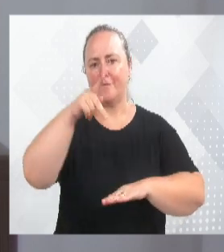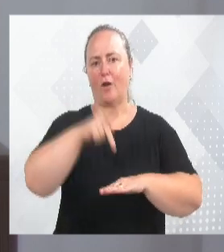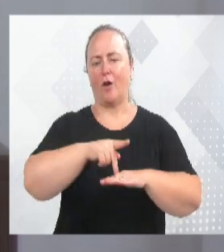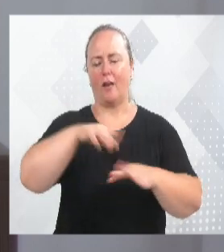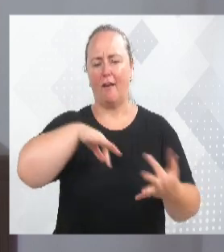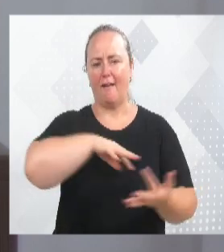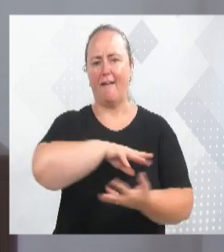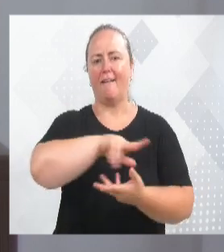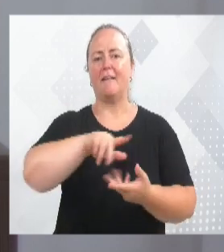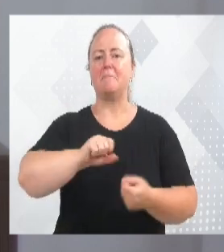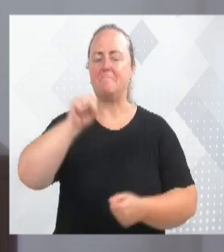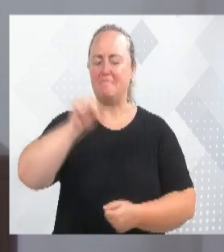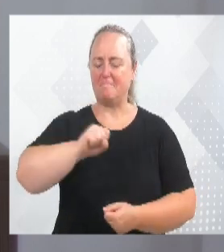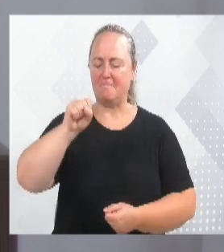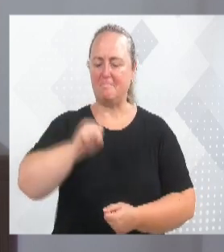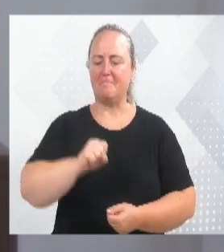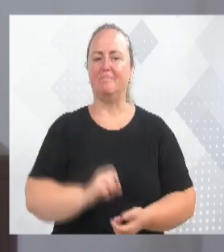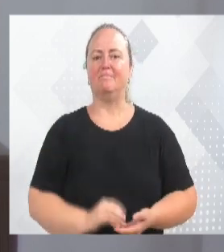mundo inteiro, né?